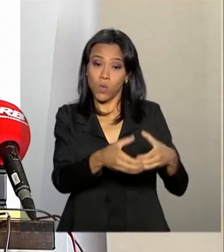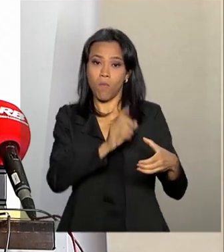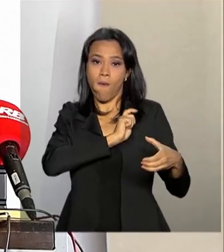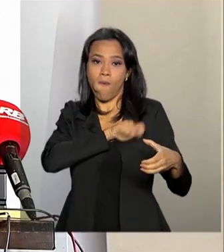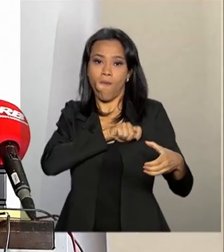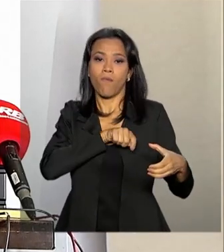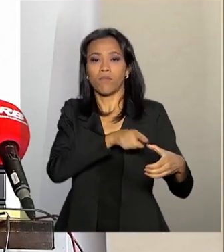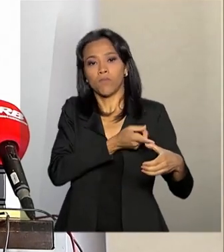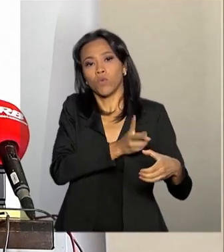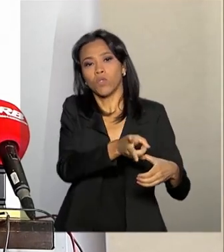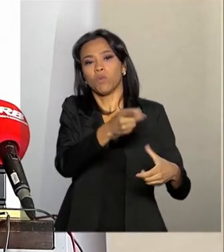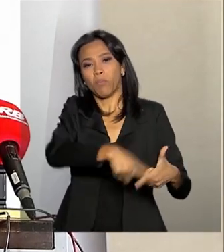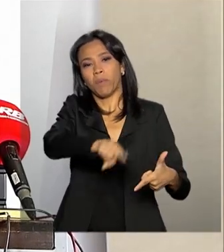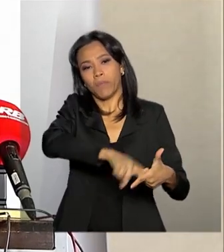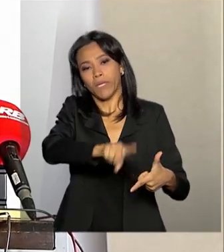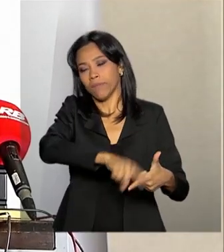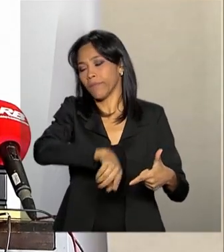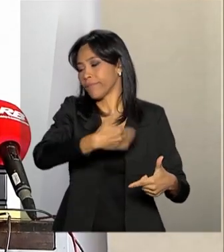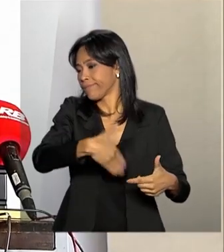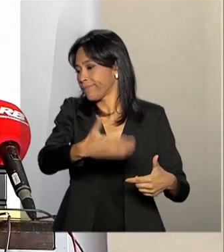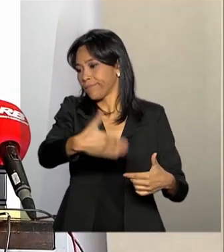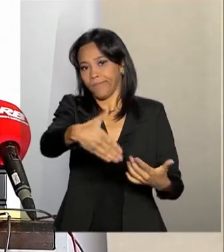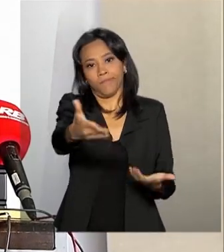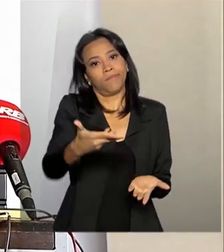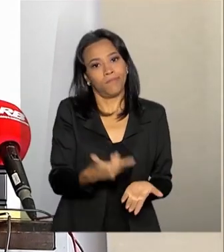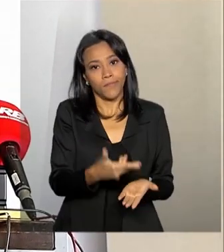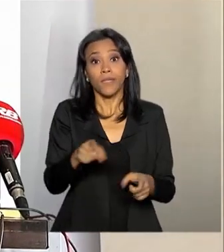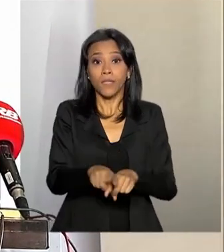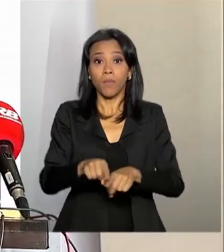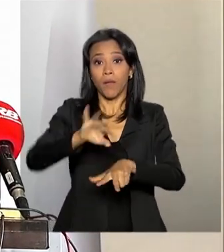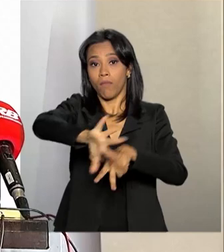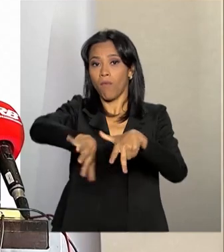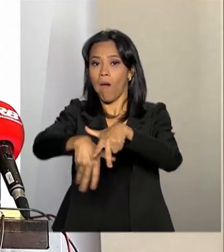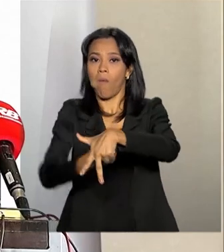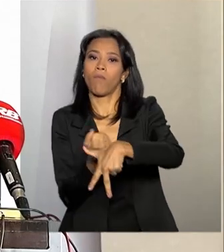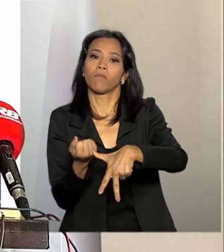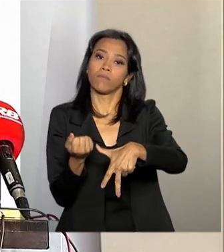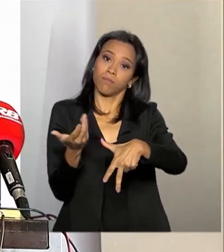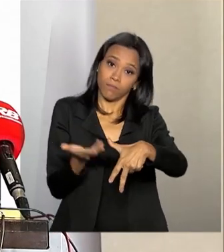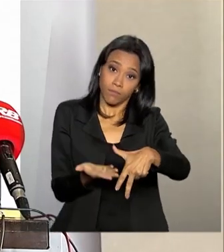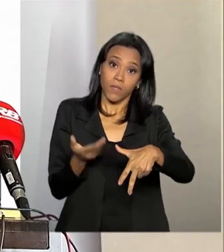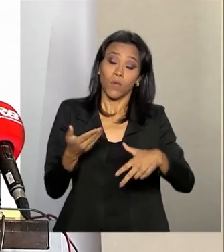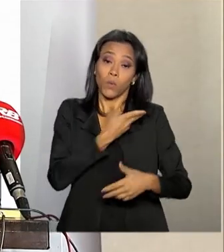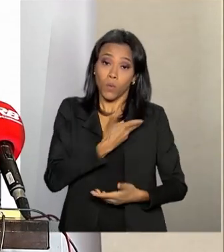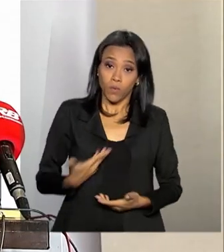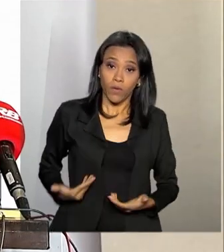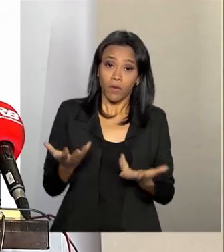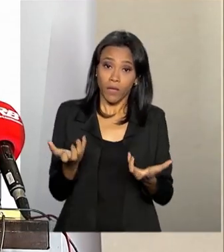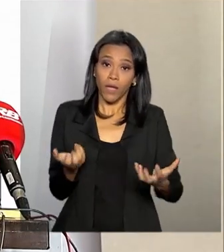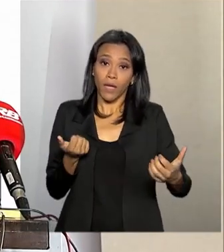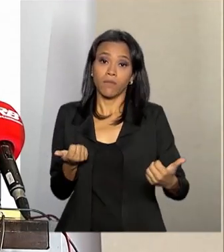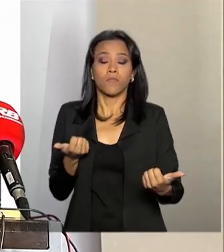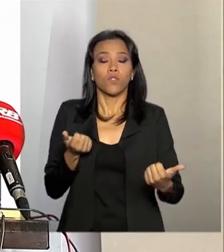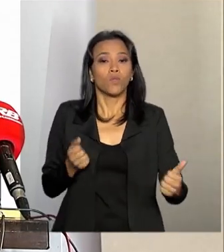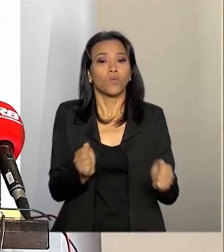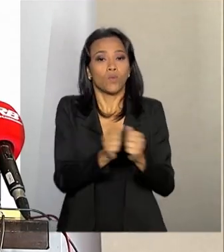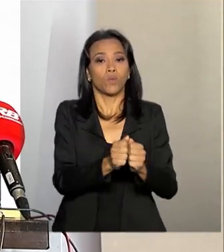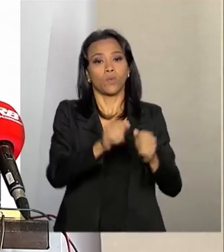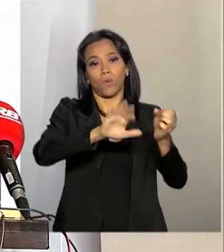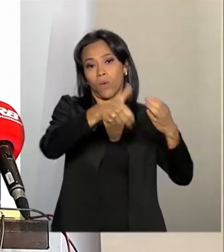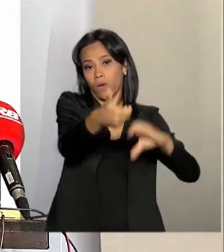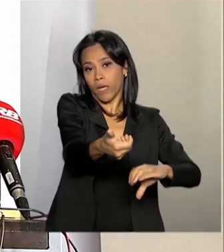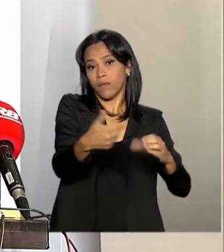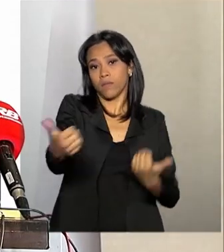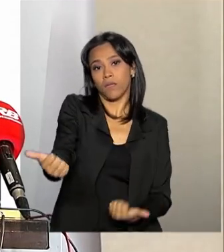constituem um problema cada vez mais presente. Igualmente a questão da corrupção. O governo quer liderar, juntamente com o Congresso, em parceria